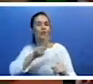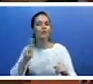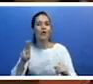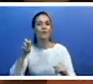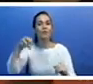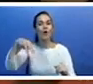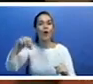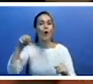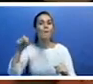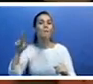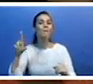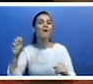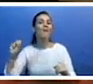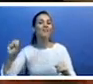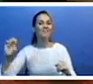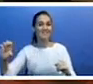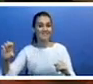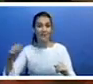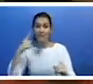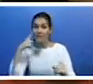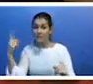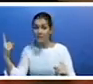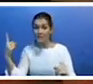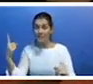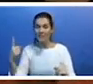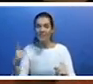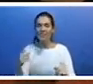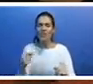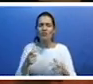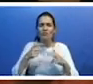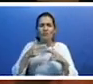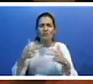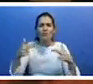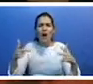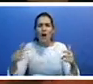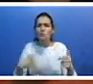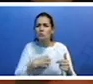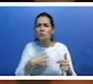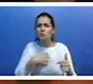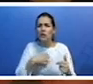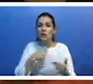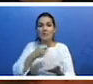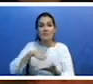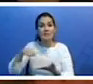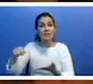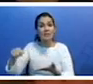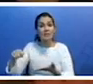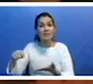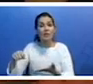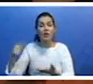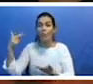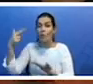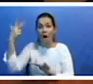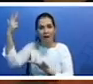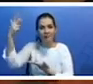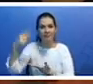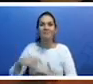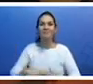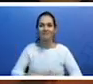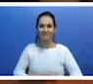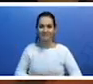sobrenome, Código Morse. Vocês viram, crianças, que há várias formas de dizer a mesma